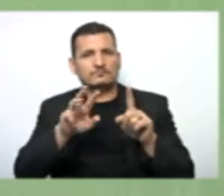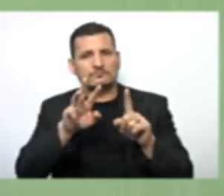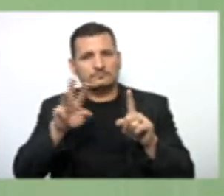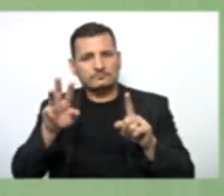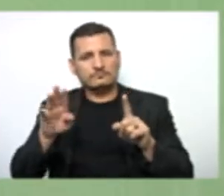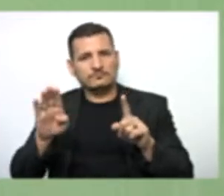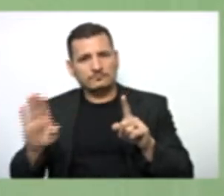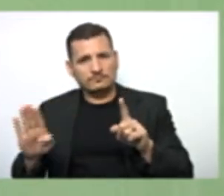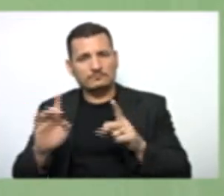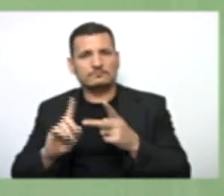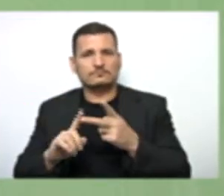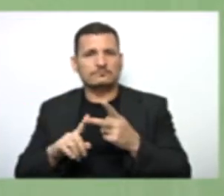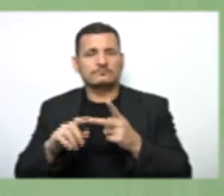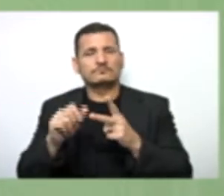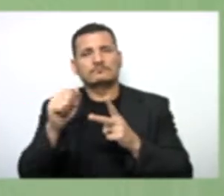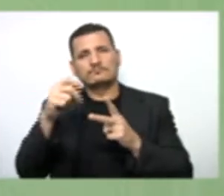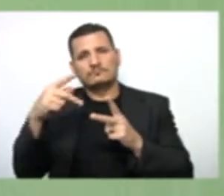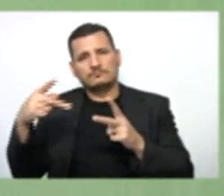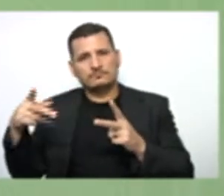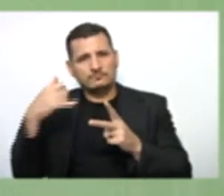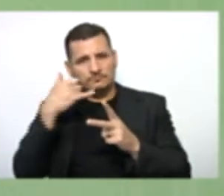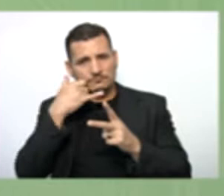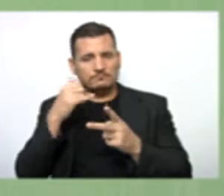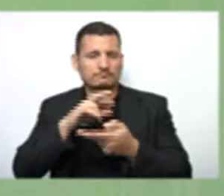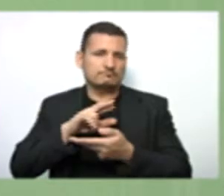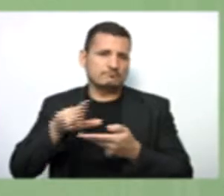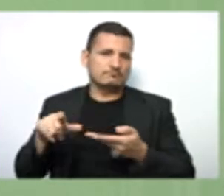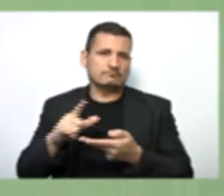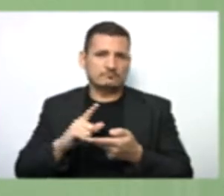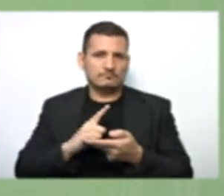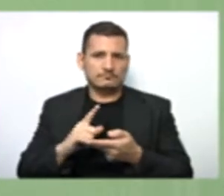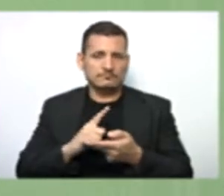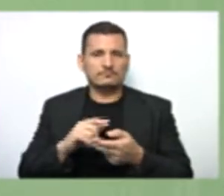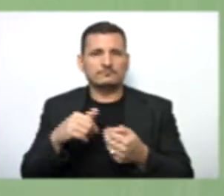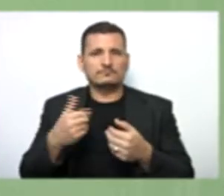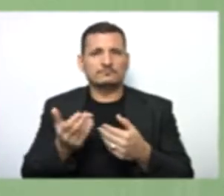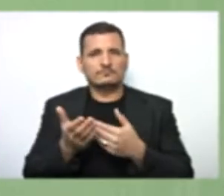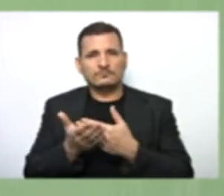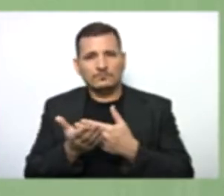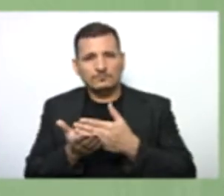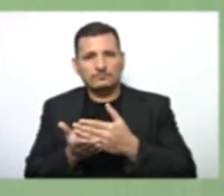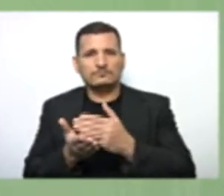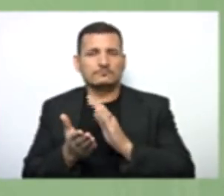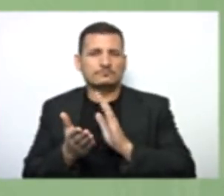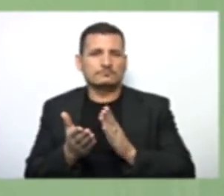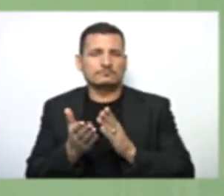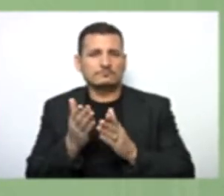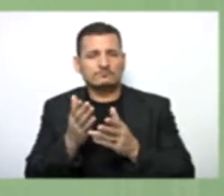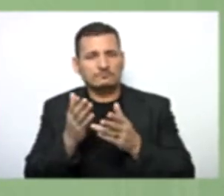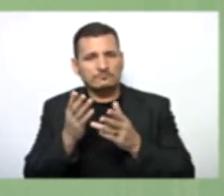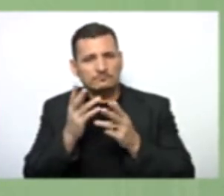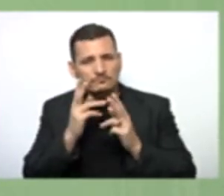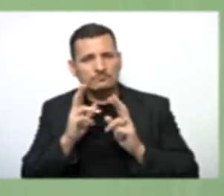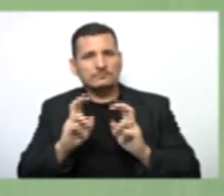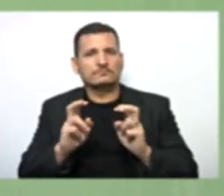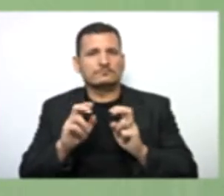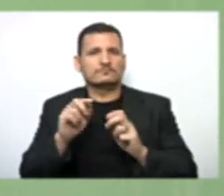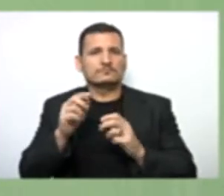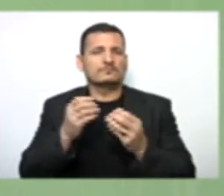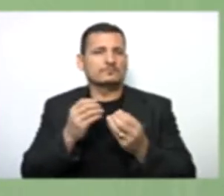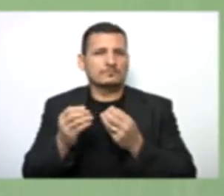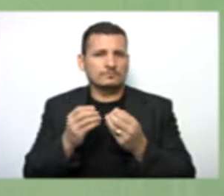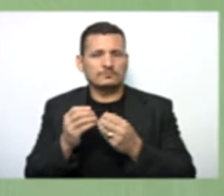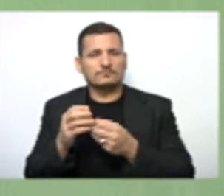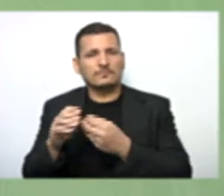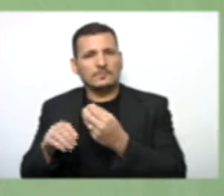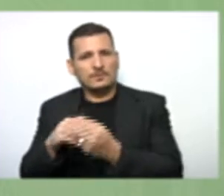ser um aplicativo de celular e por aí vai, né? Então, a gente já começa a ver essa relação existente entre